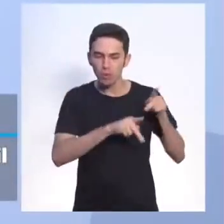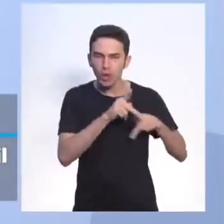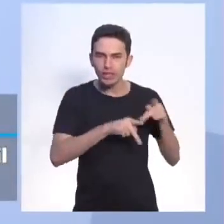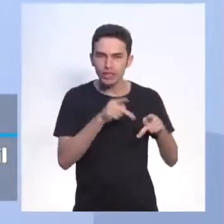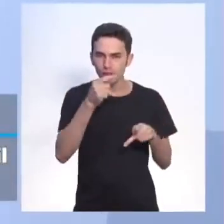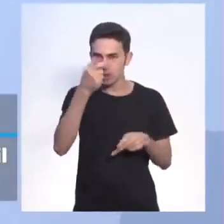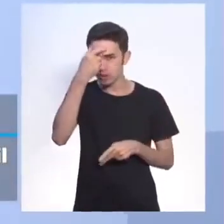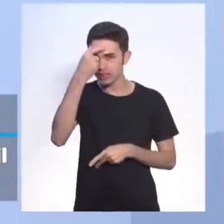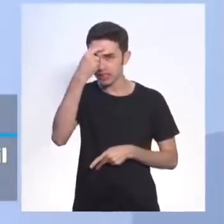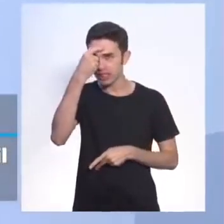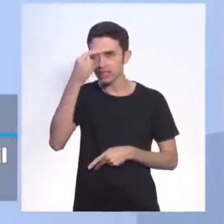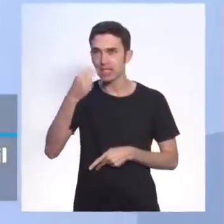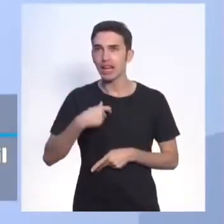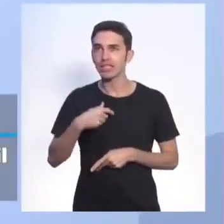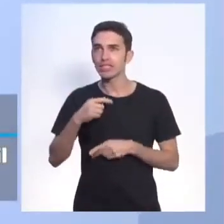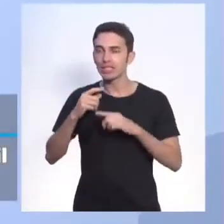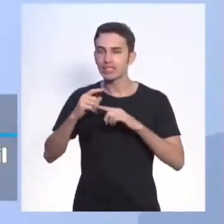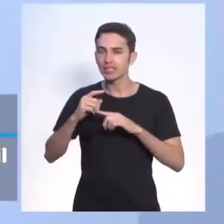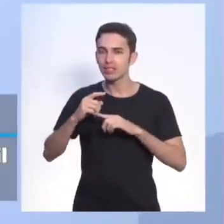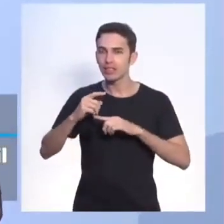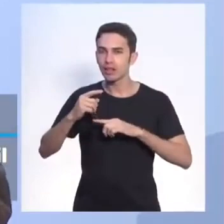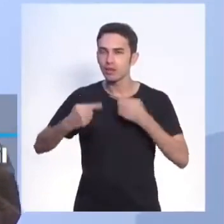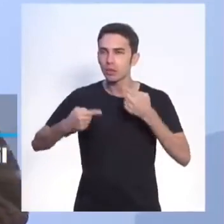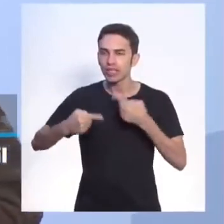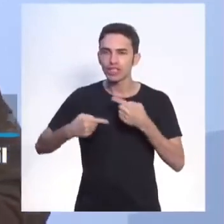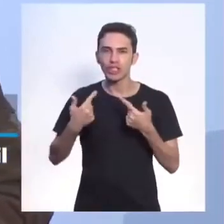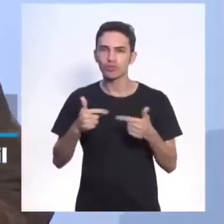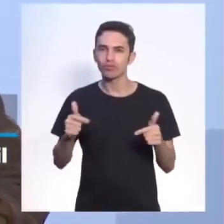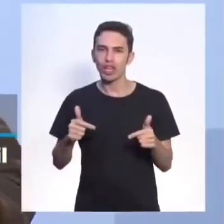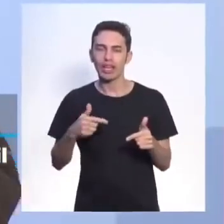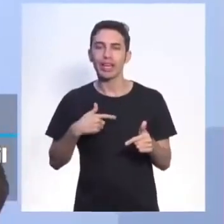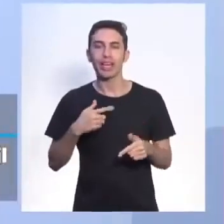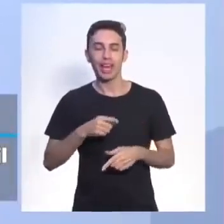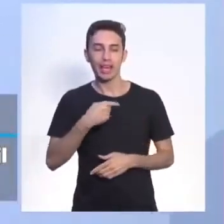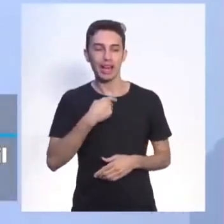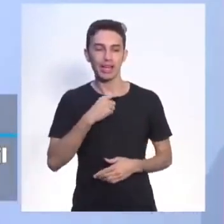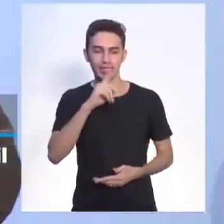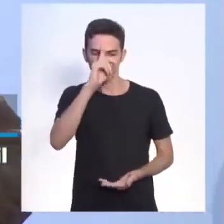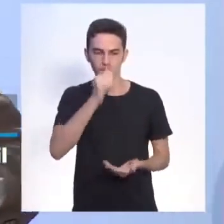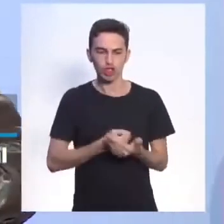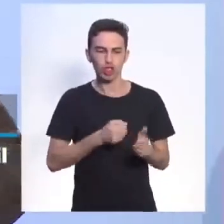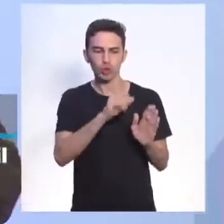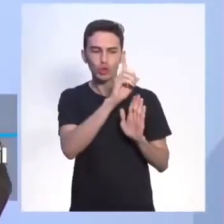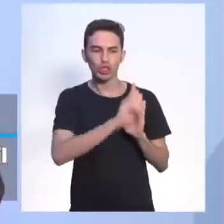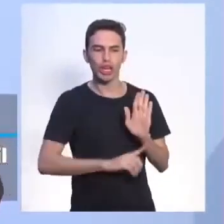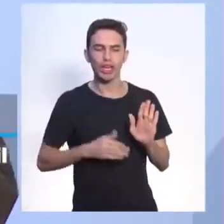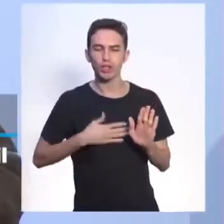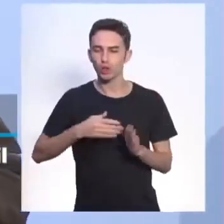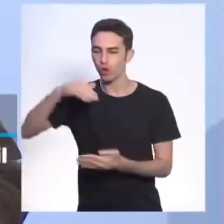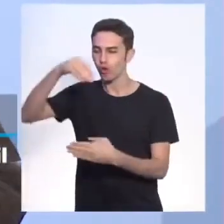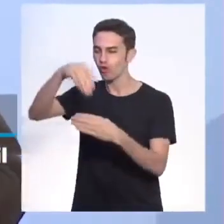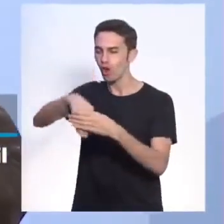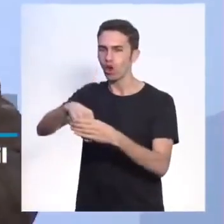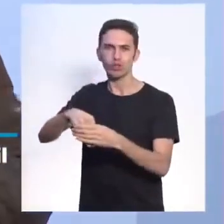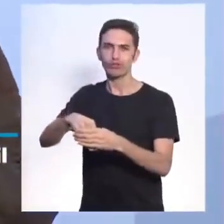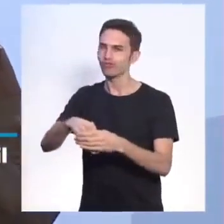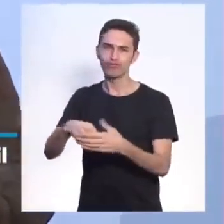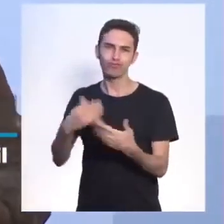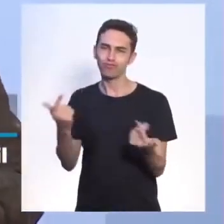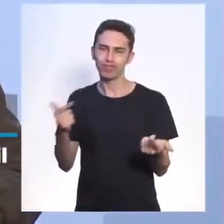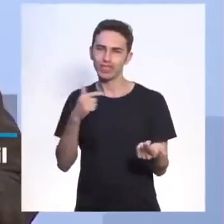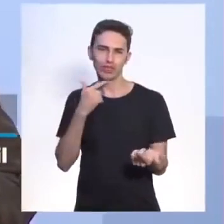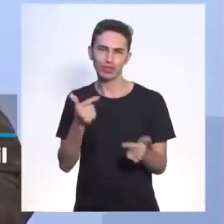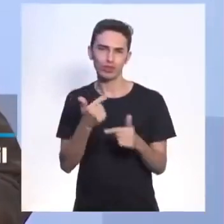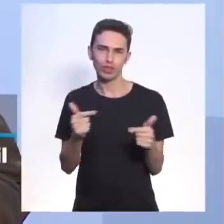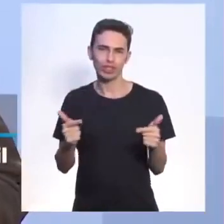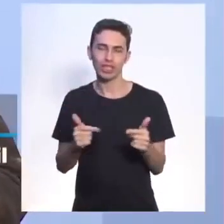exercer o direito constitucional do voto. Então, havia toda esses esquemas para